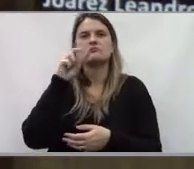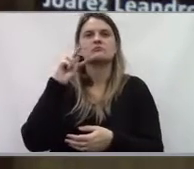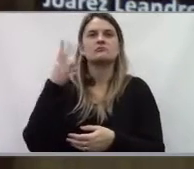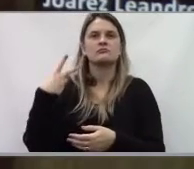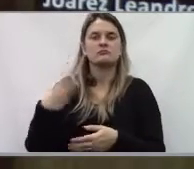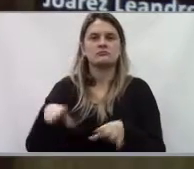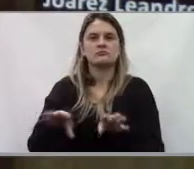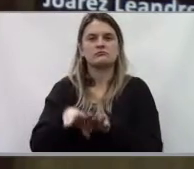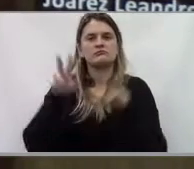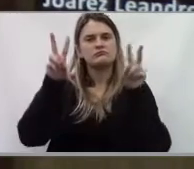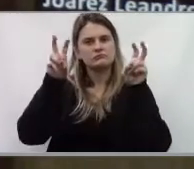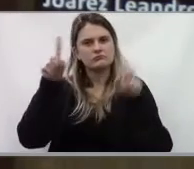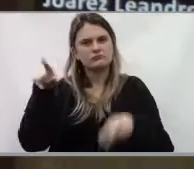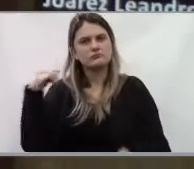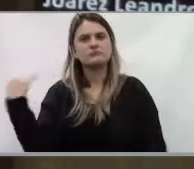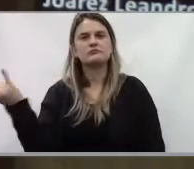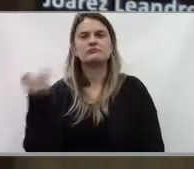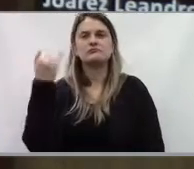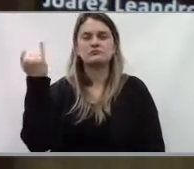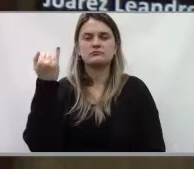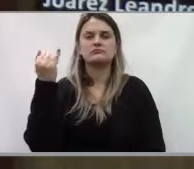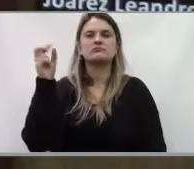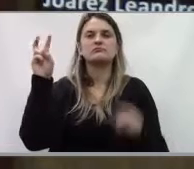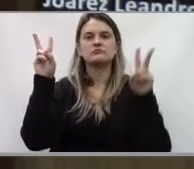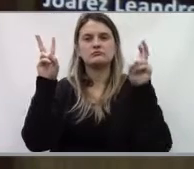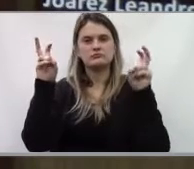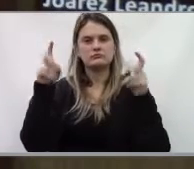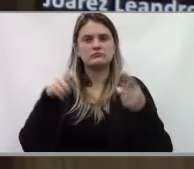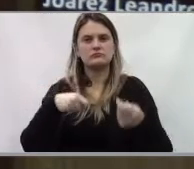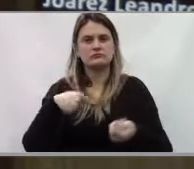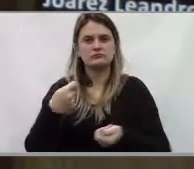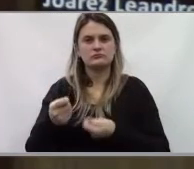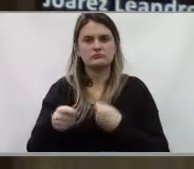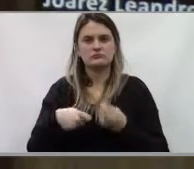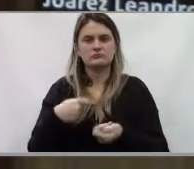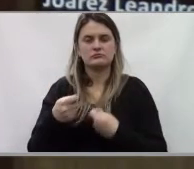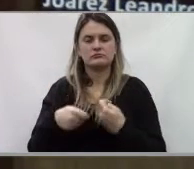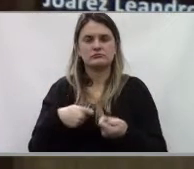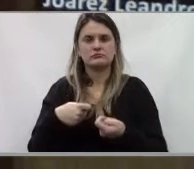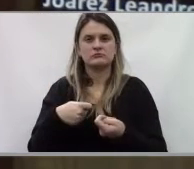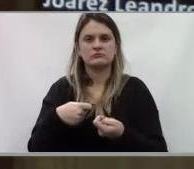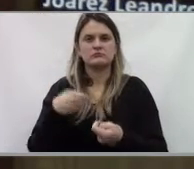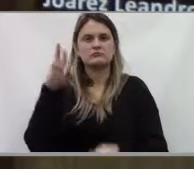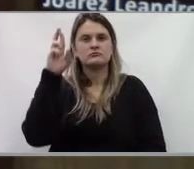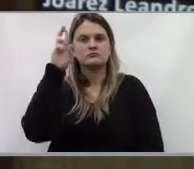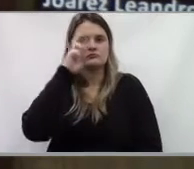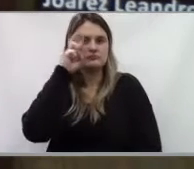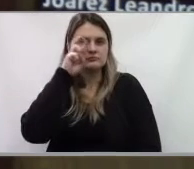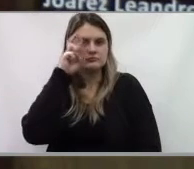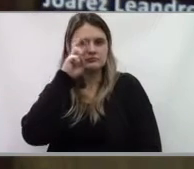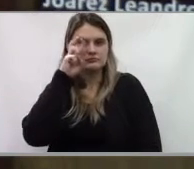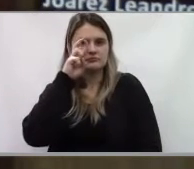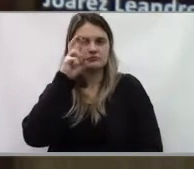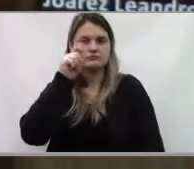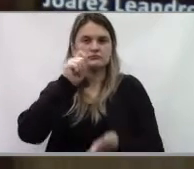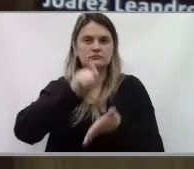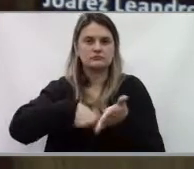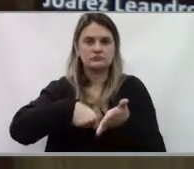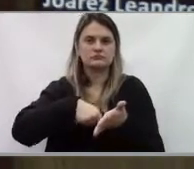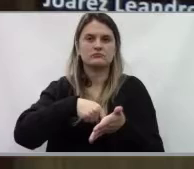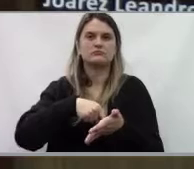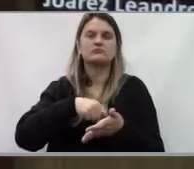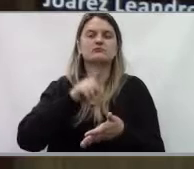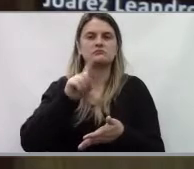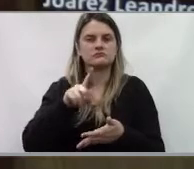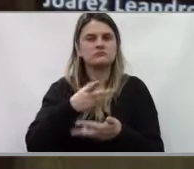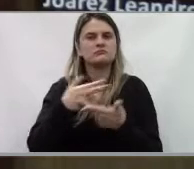vereadores e vereadoras também, porque é um tema muito importante. É o tema gestão e fiscalização de